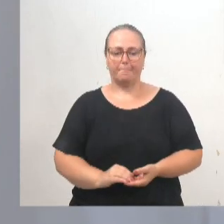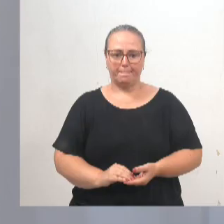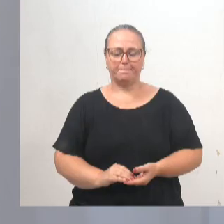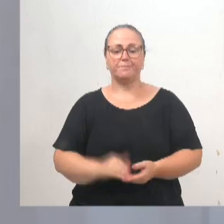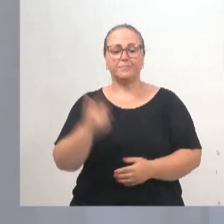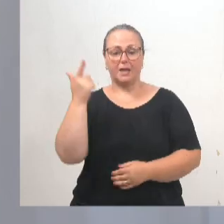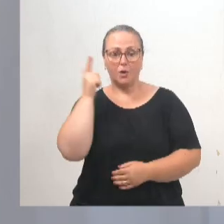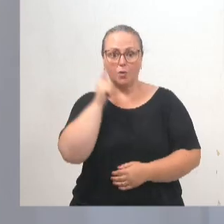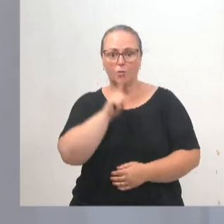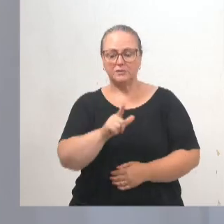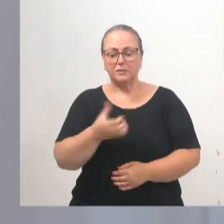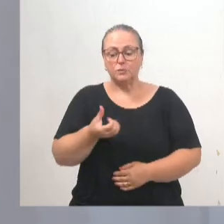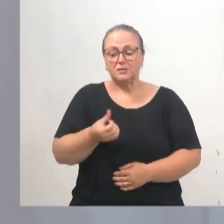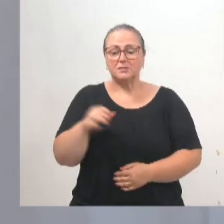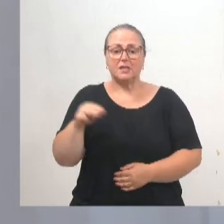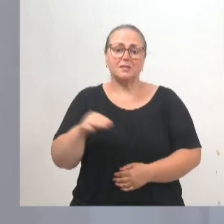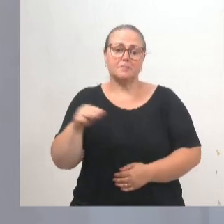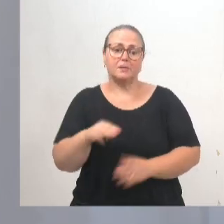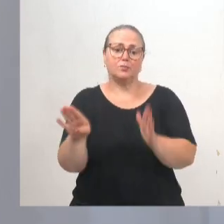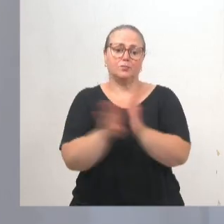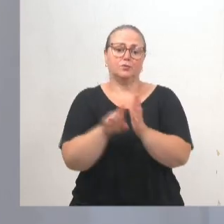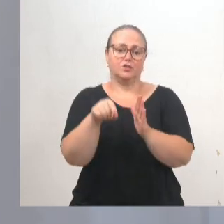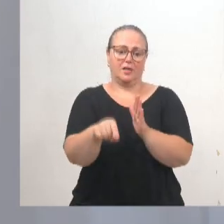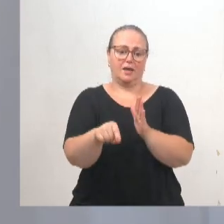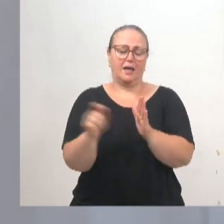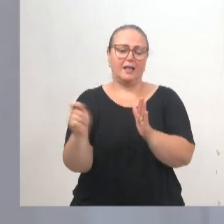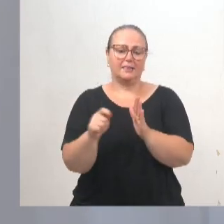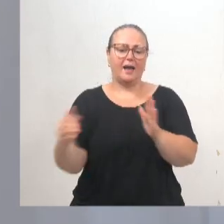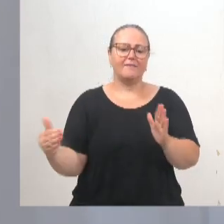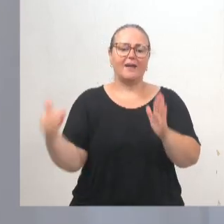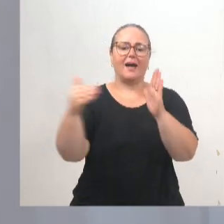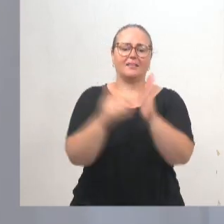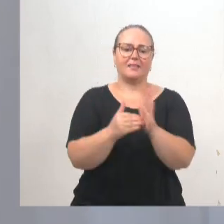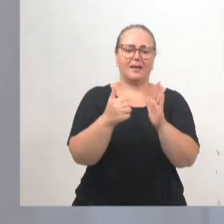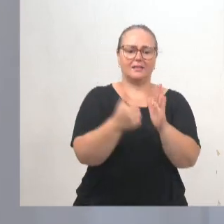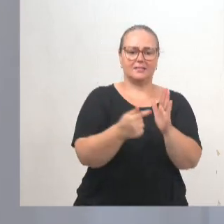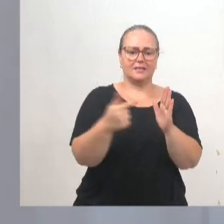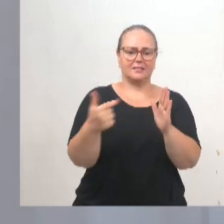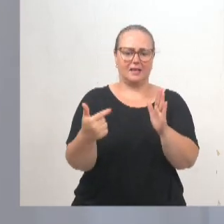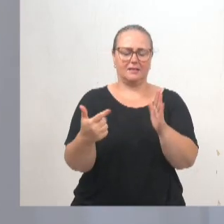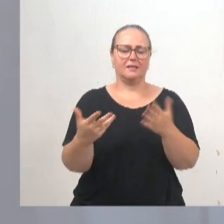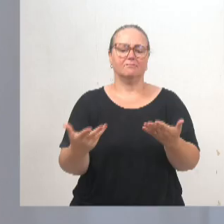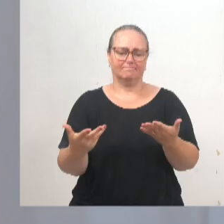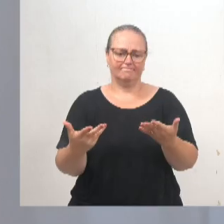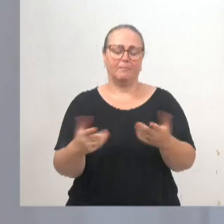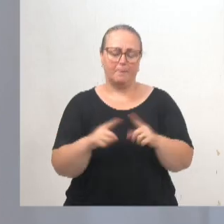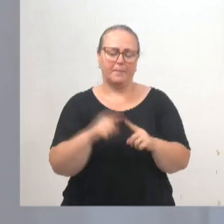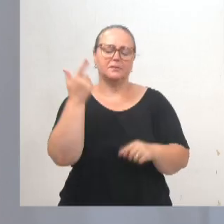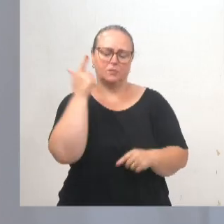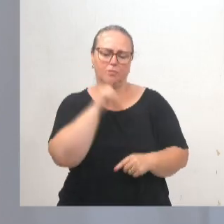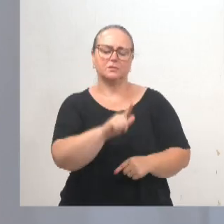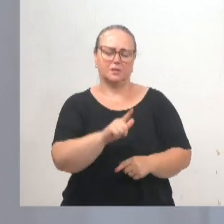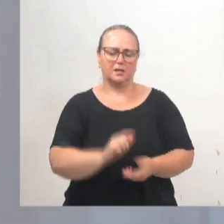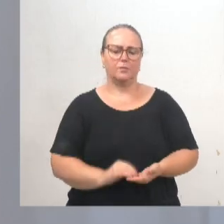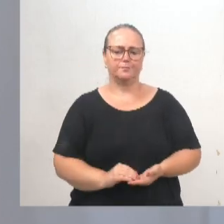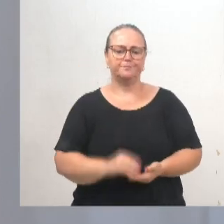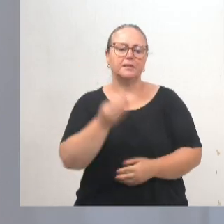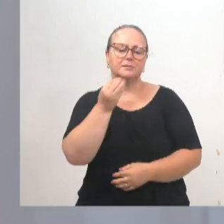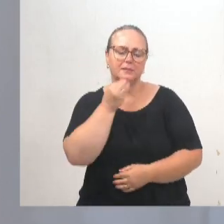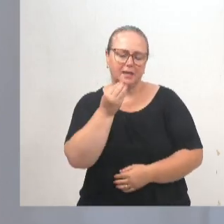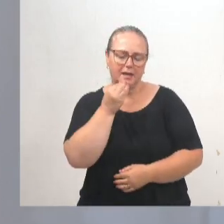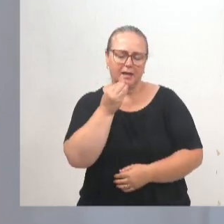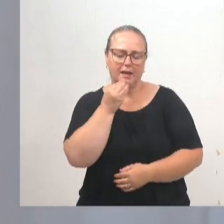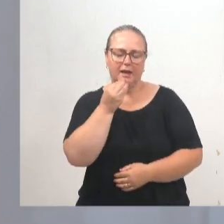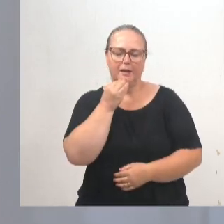tempo da ligação até a primeira chegada, a gente chegar em 9 minutos, eu acho que é um tempo mais do que bom. Mas entendo, obviamente, quando a